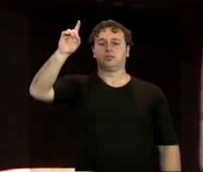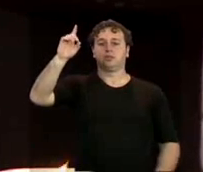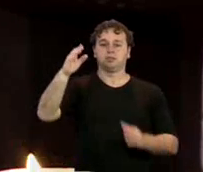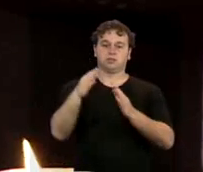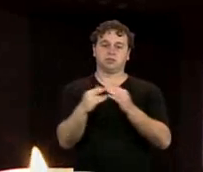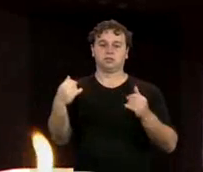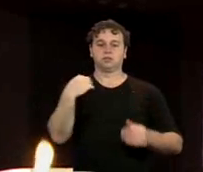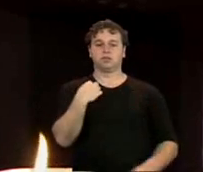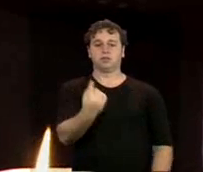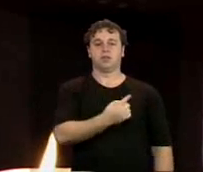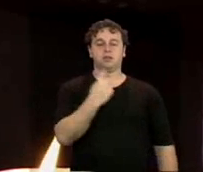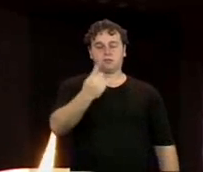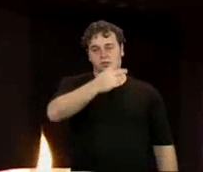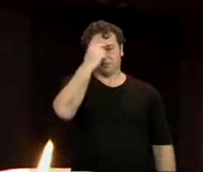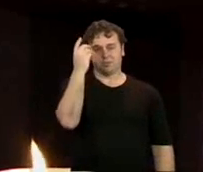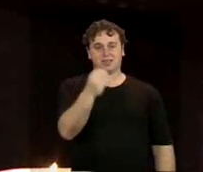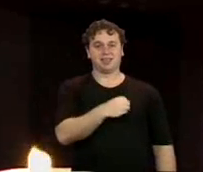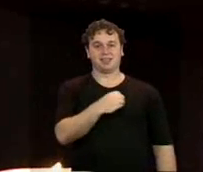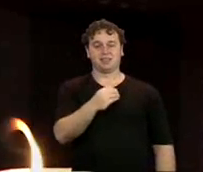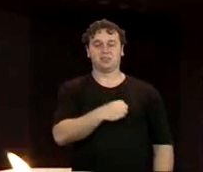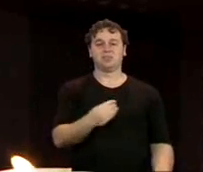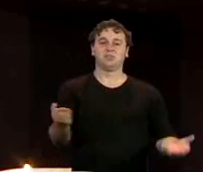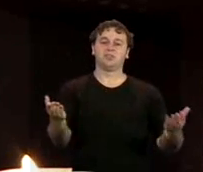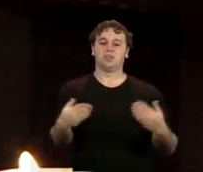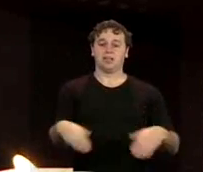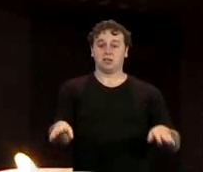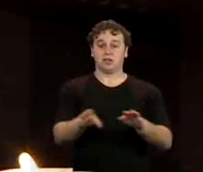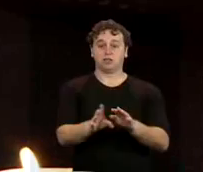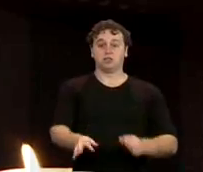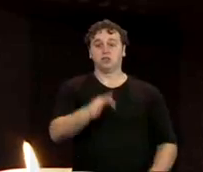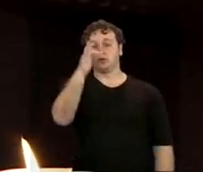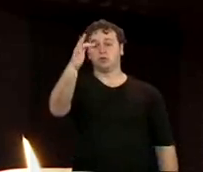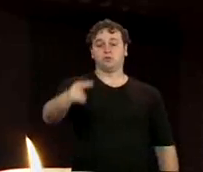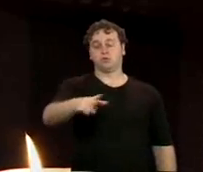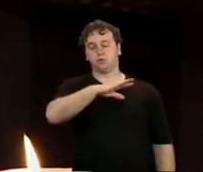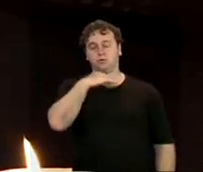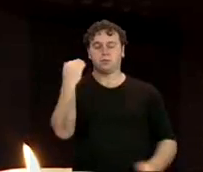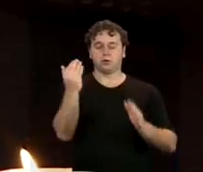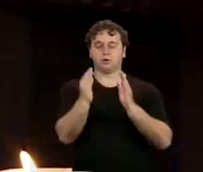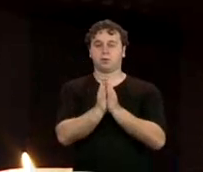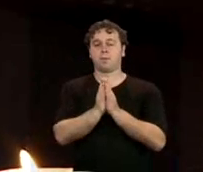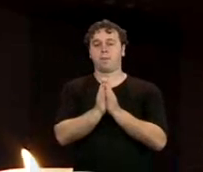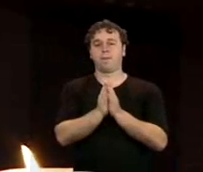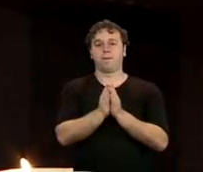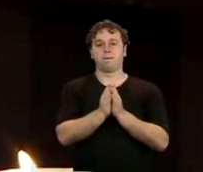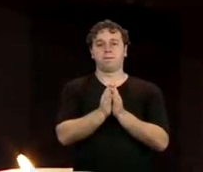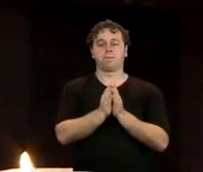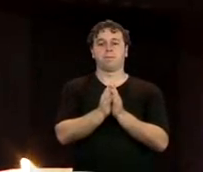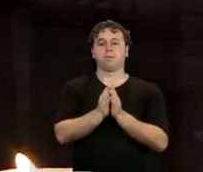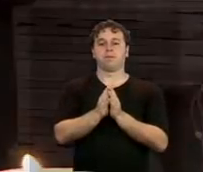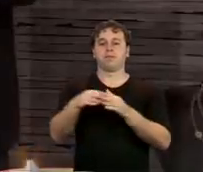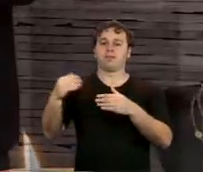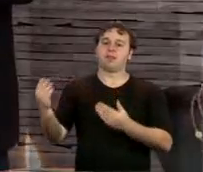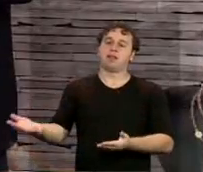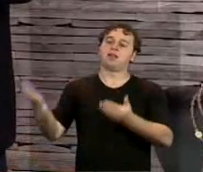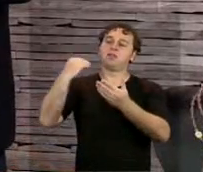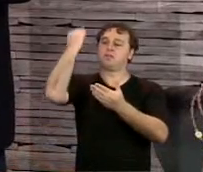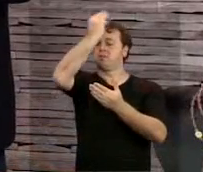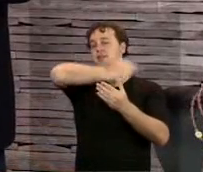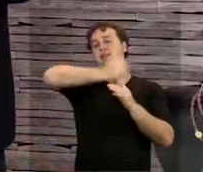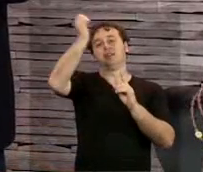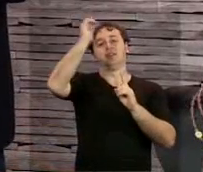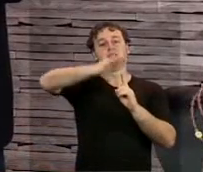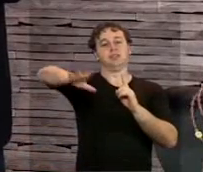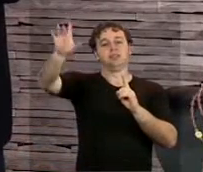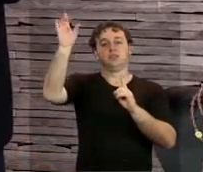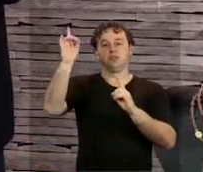Santa Maria, Mãe de Deus, rogai por nós, pecadores, agora e na hora de nossa morte. Amém. Ave Maria,